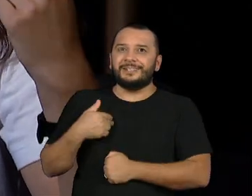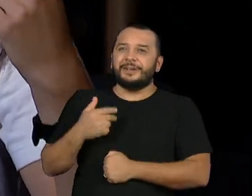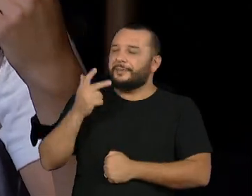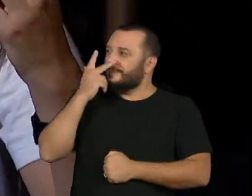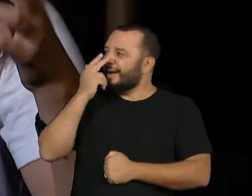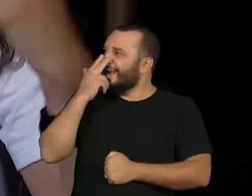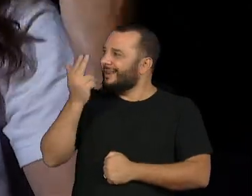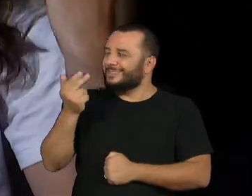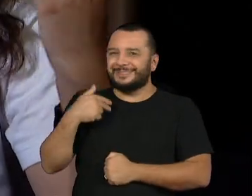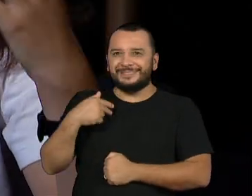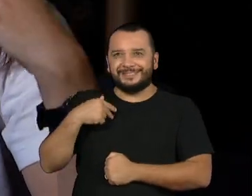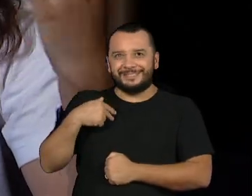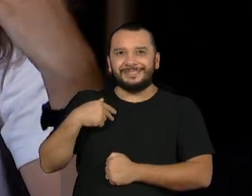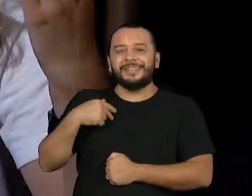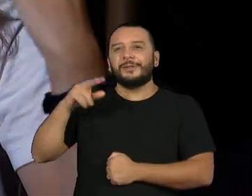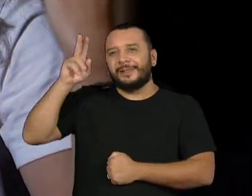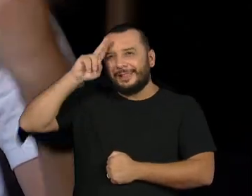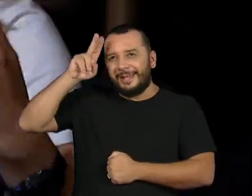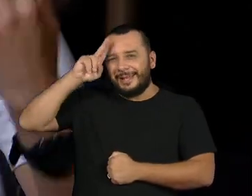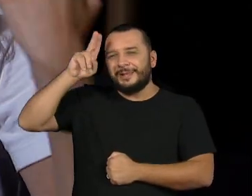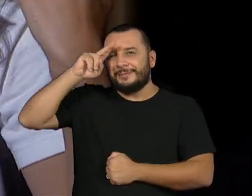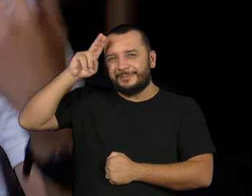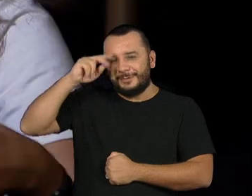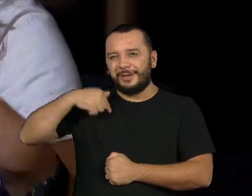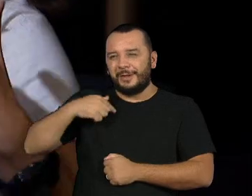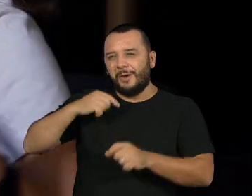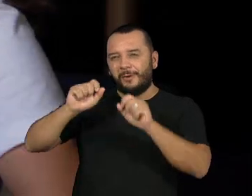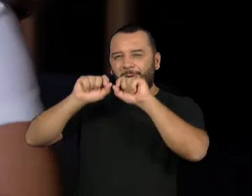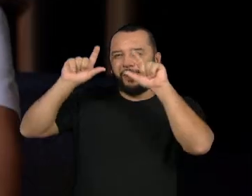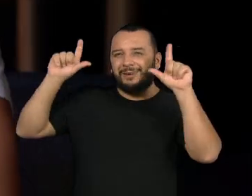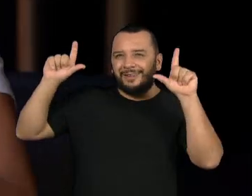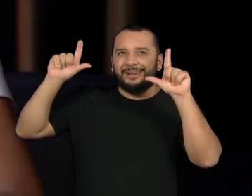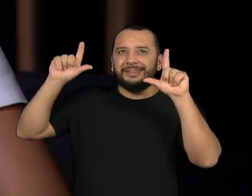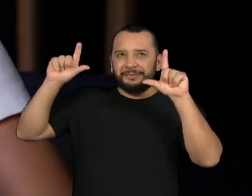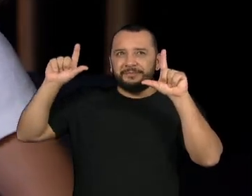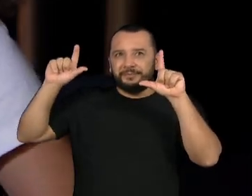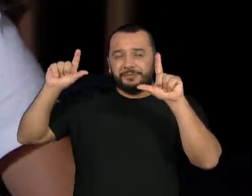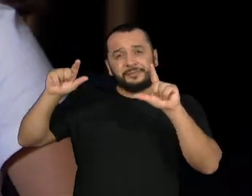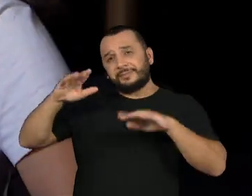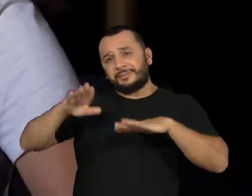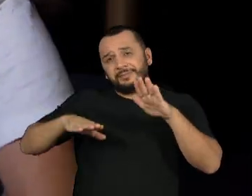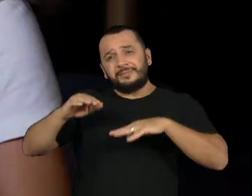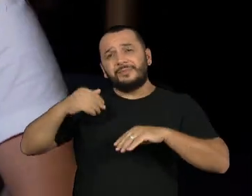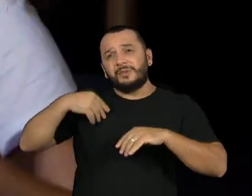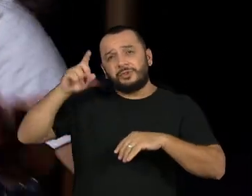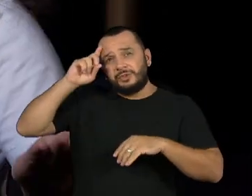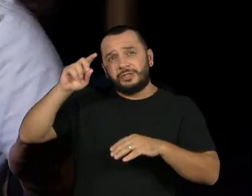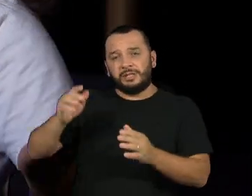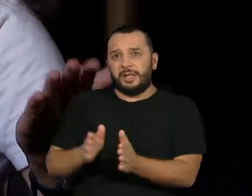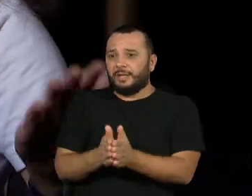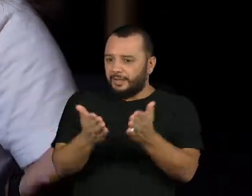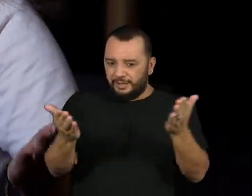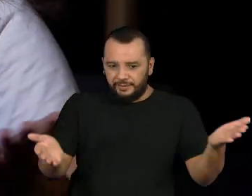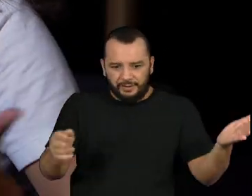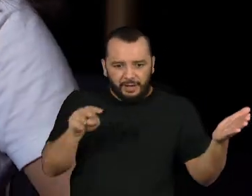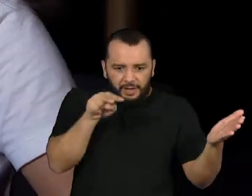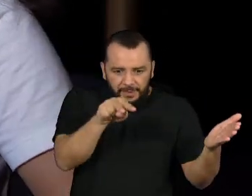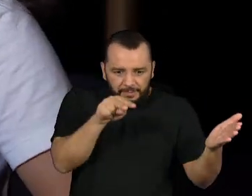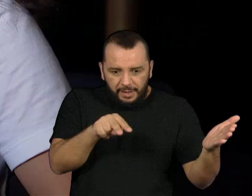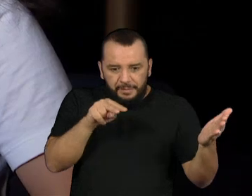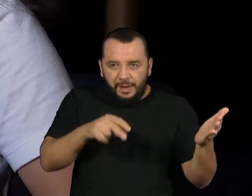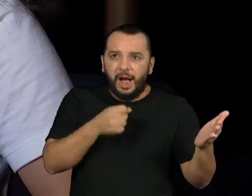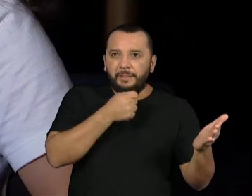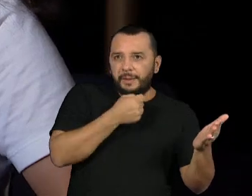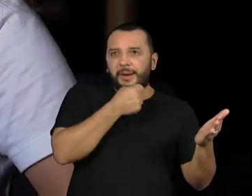na minha cabeça, mas eu lembro de ter essa imagem da gente acordar de manhã, às vezes num dia de semana, abrir esse livro de letras de música e ficar lendo